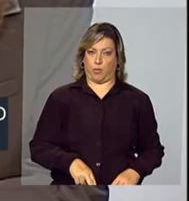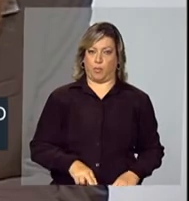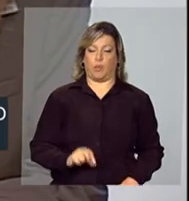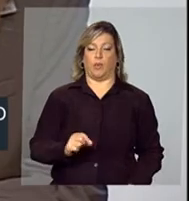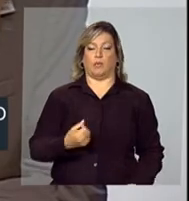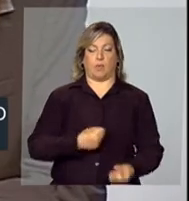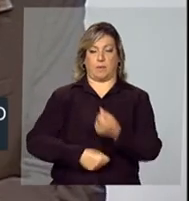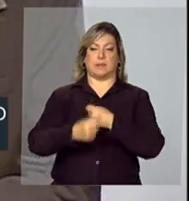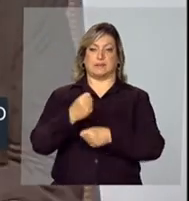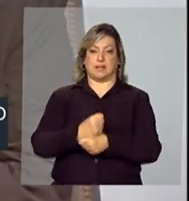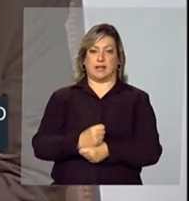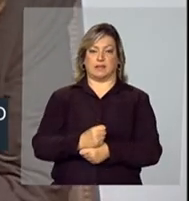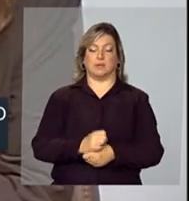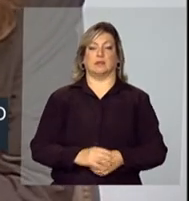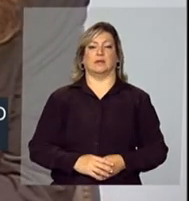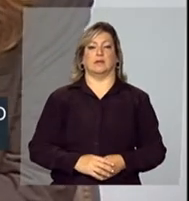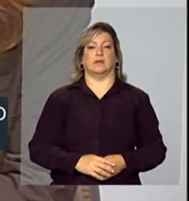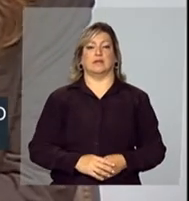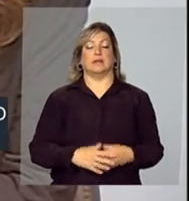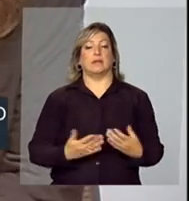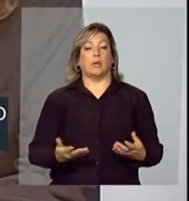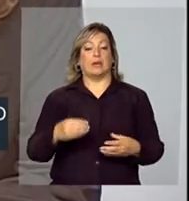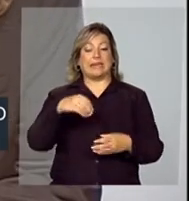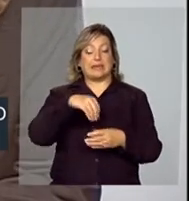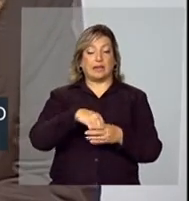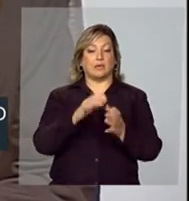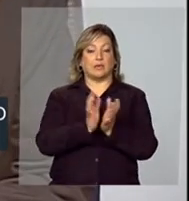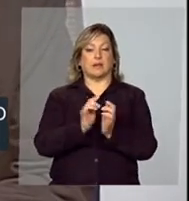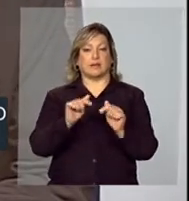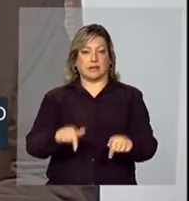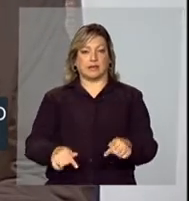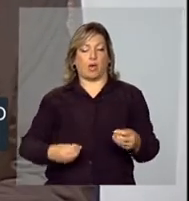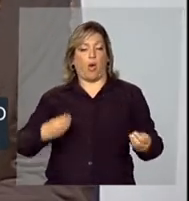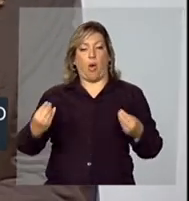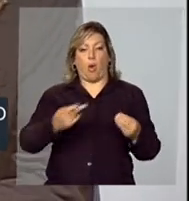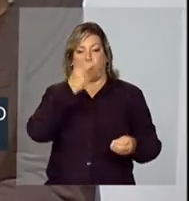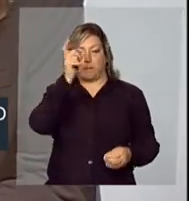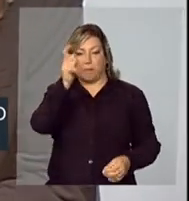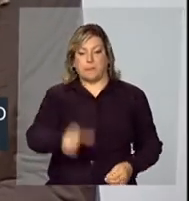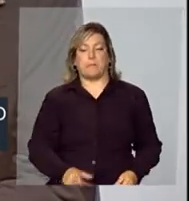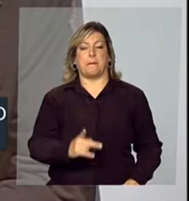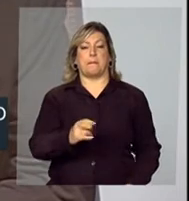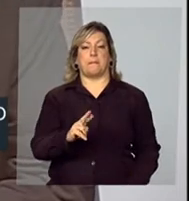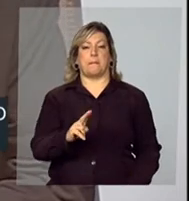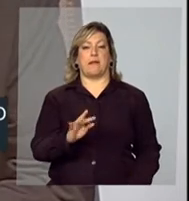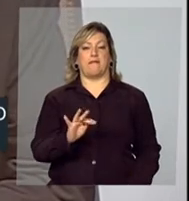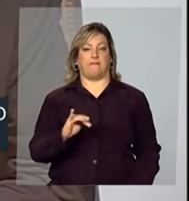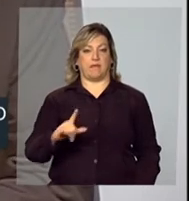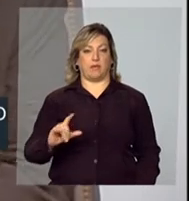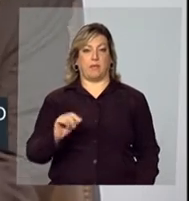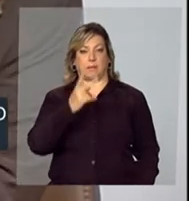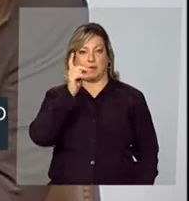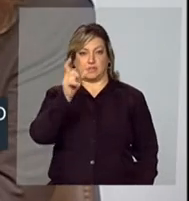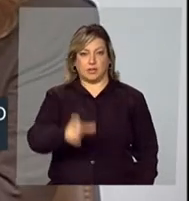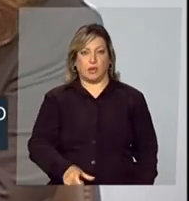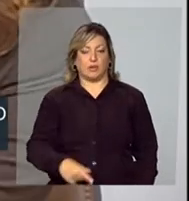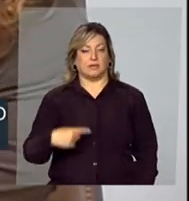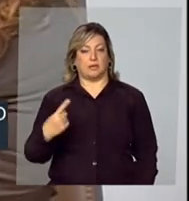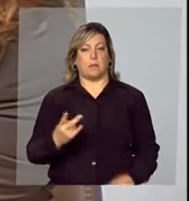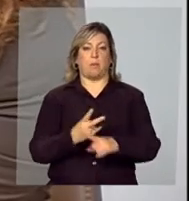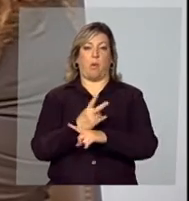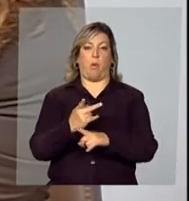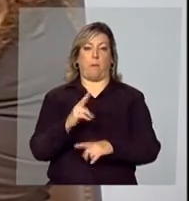o ano de 2012 dentro ainda do perfil dos consumidores nos vemos se chama a atenção claro